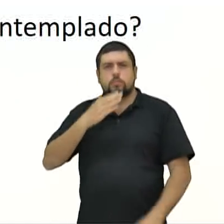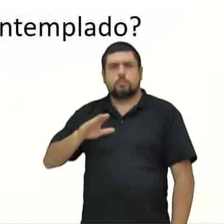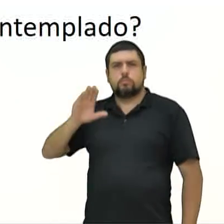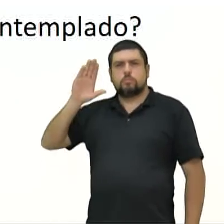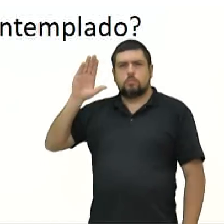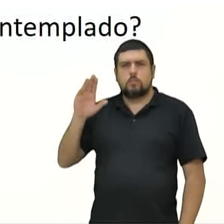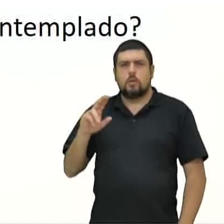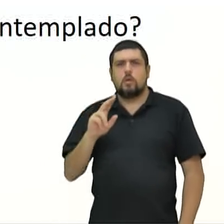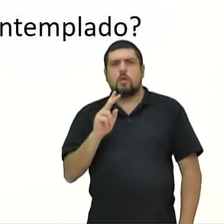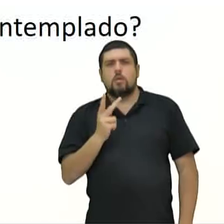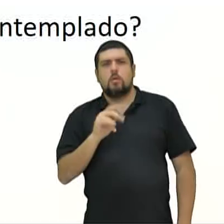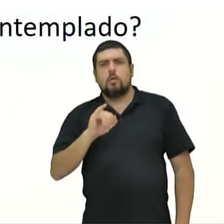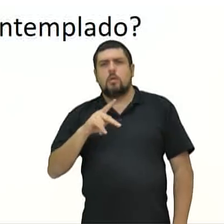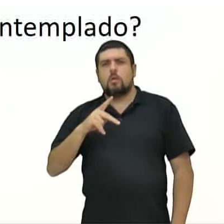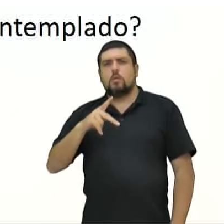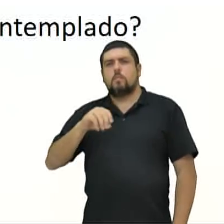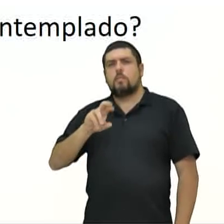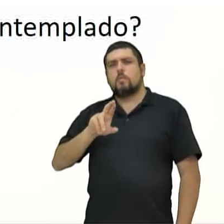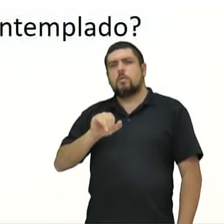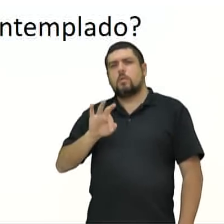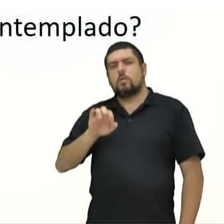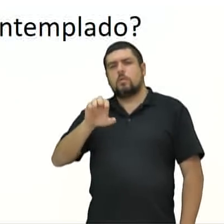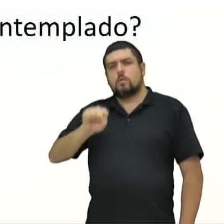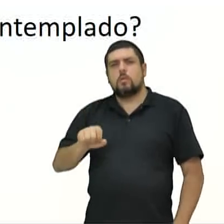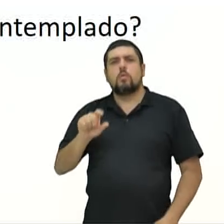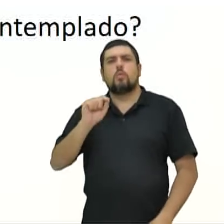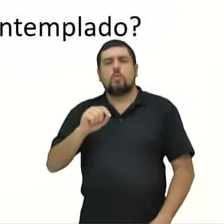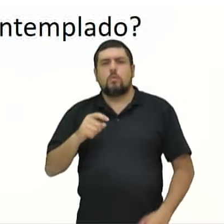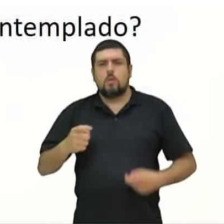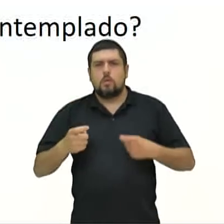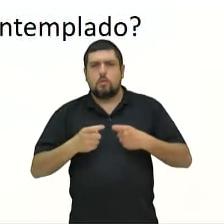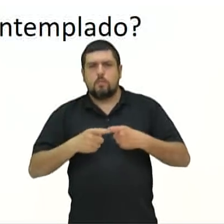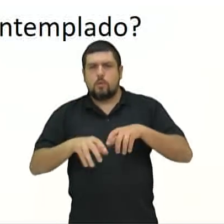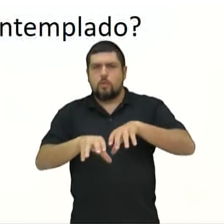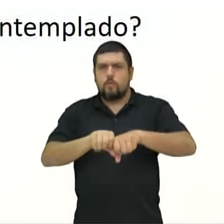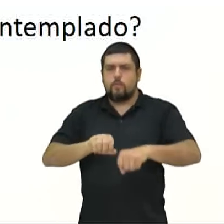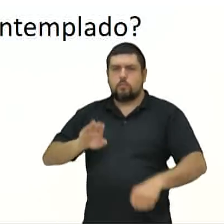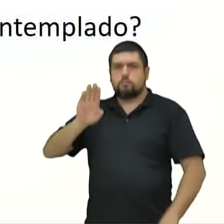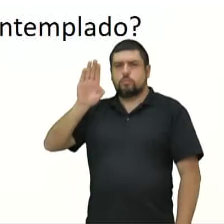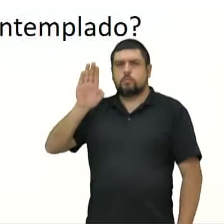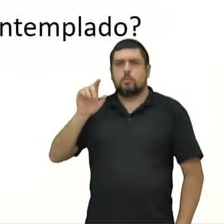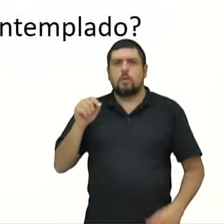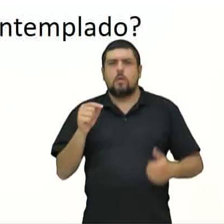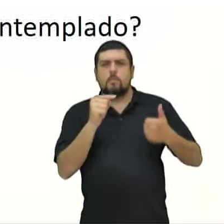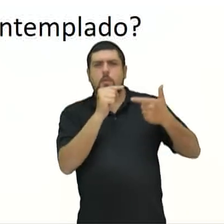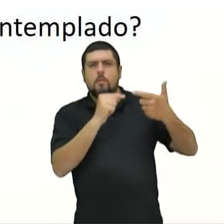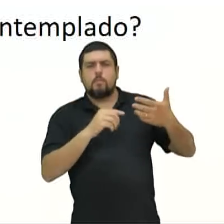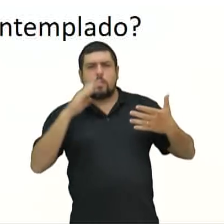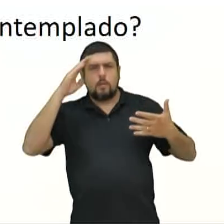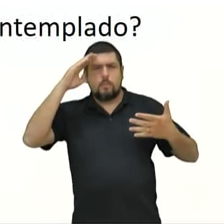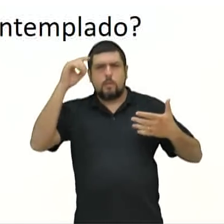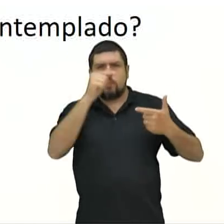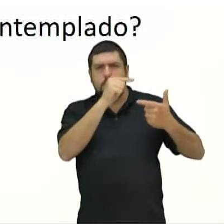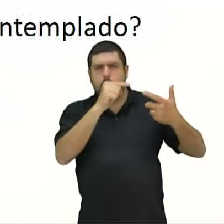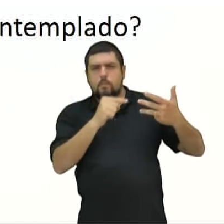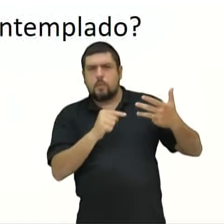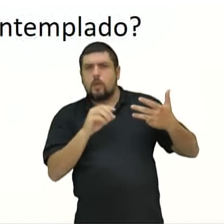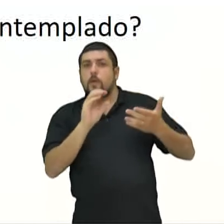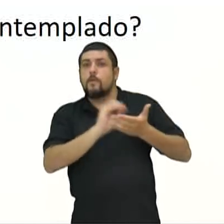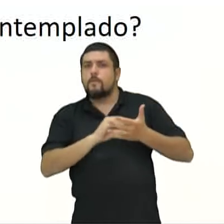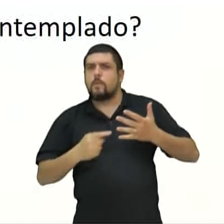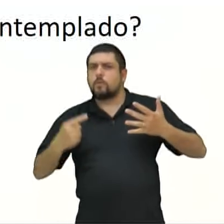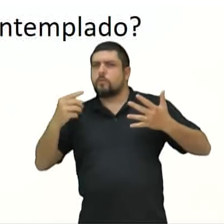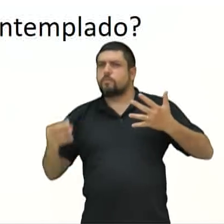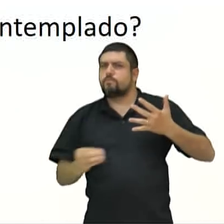solene realizado pelos médicos, engloba 3 dos 4 princípios fundamentais da bioética. Qual dos princípios não foi contemplado?